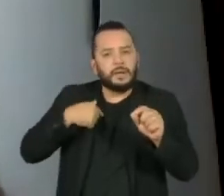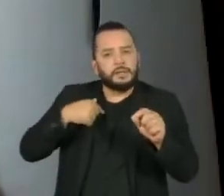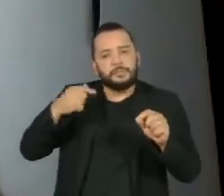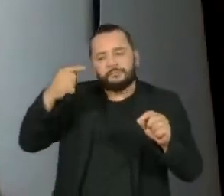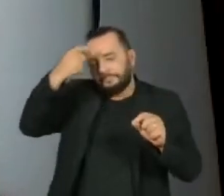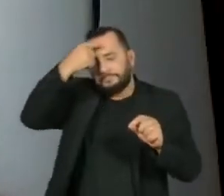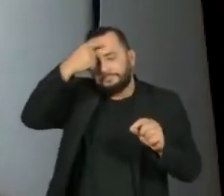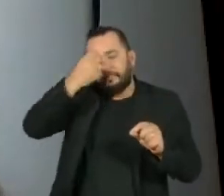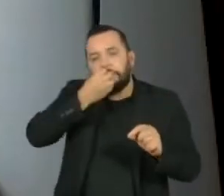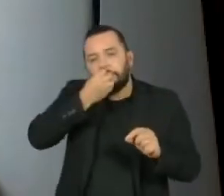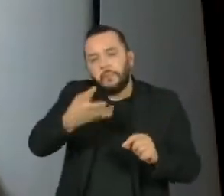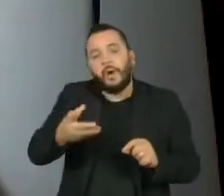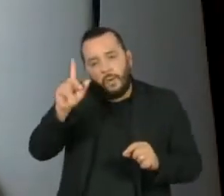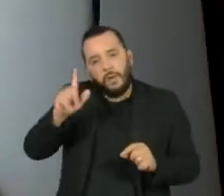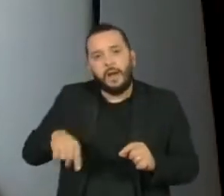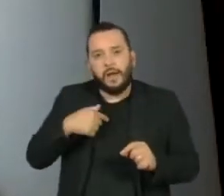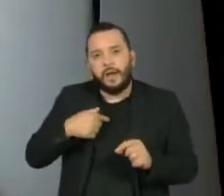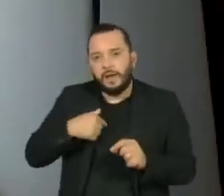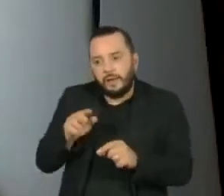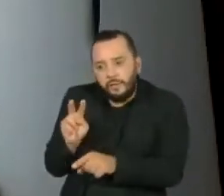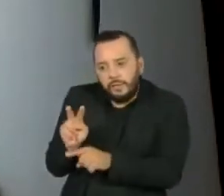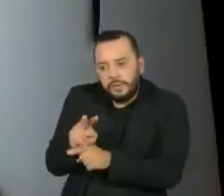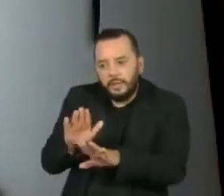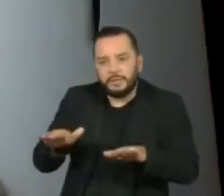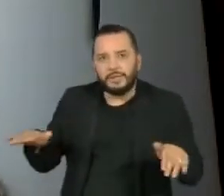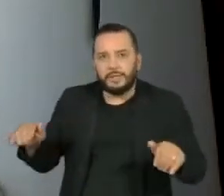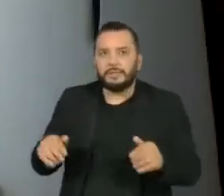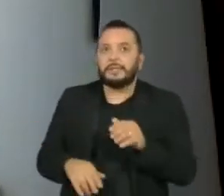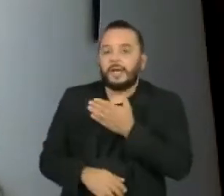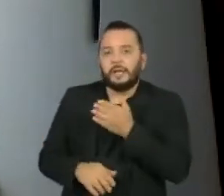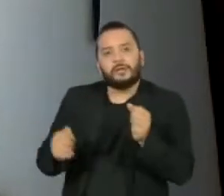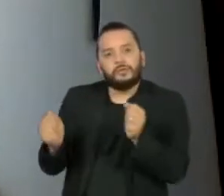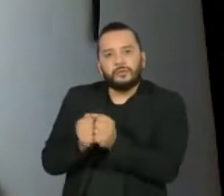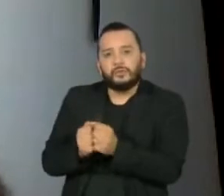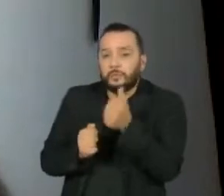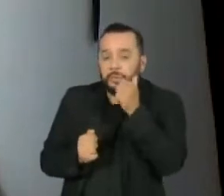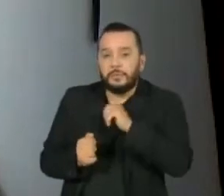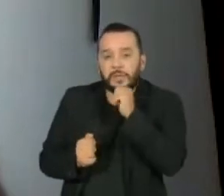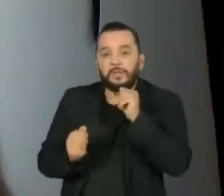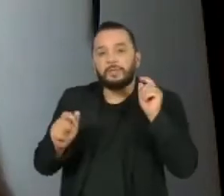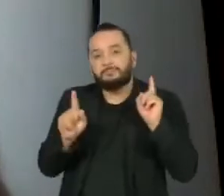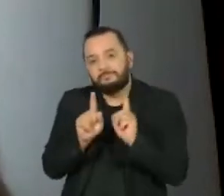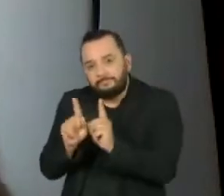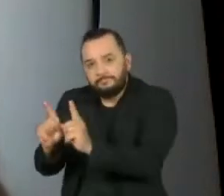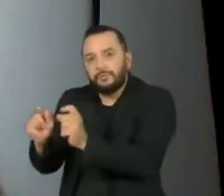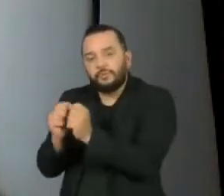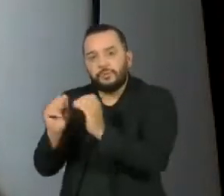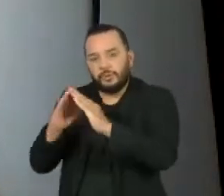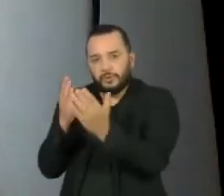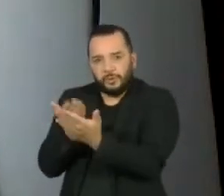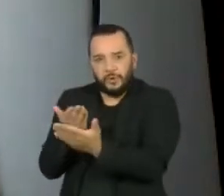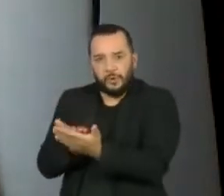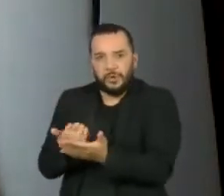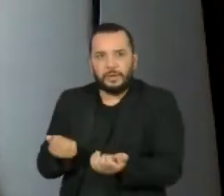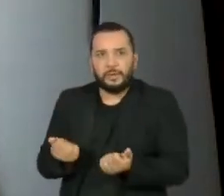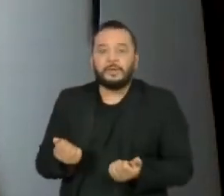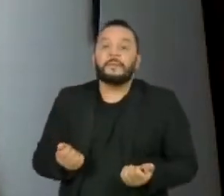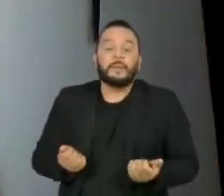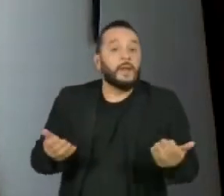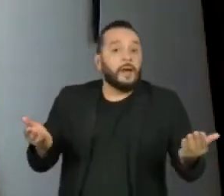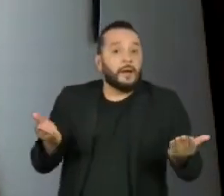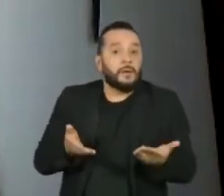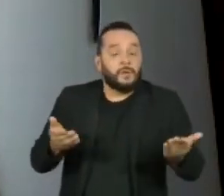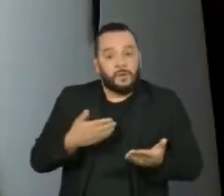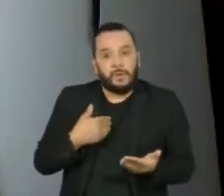Renata encontrou foi acompanhar a Rafaela na escola por alguns dias. E funcionou. Tem dia que briga aqui porque não quer chegar